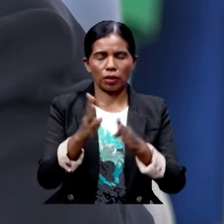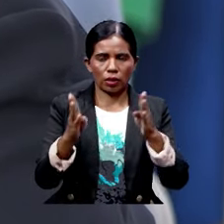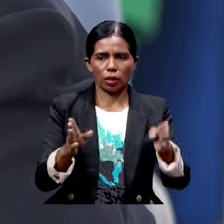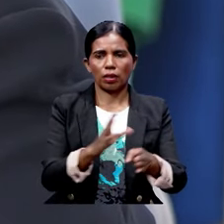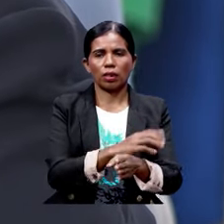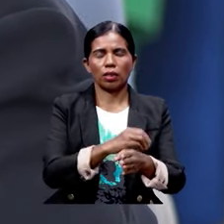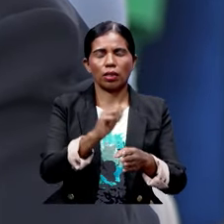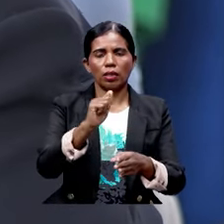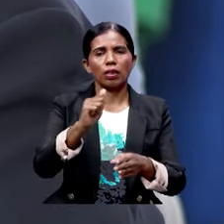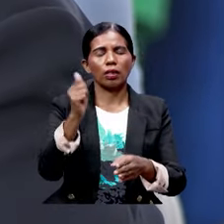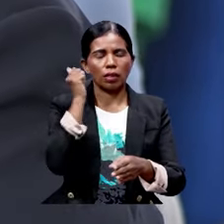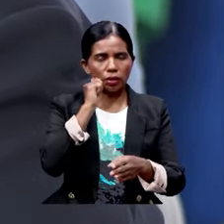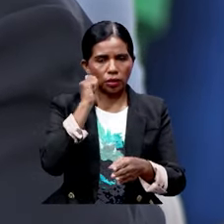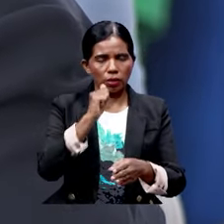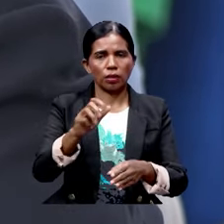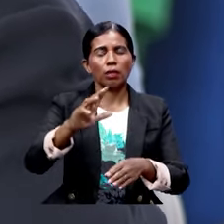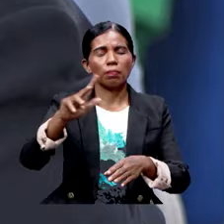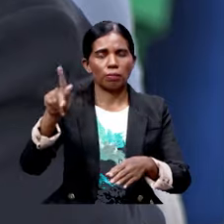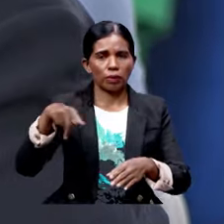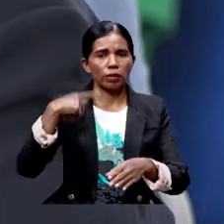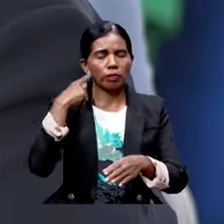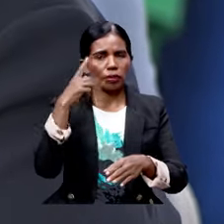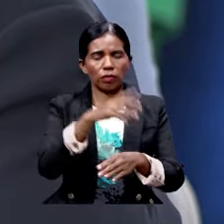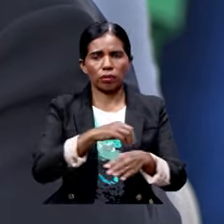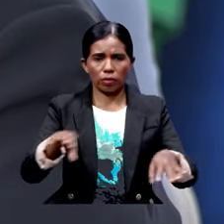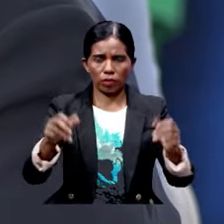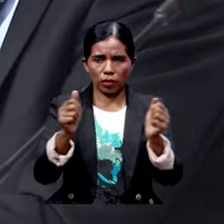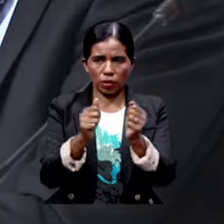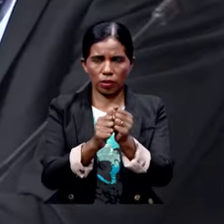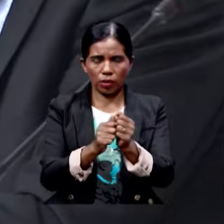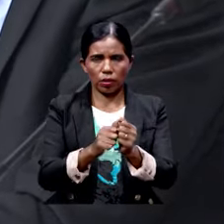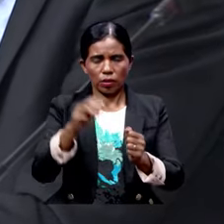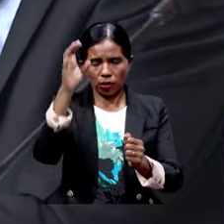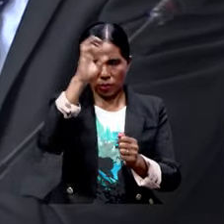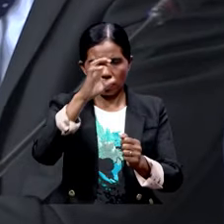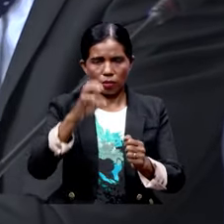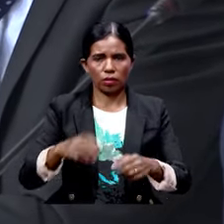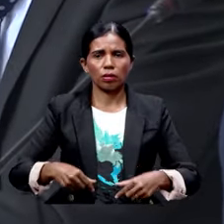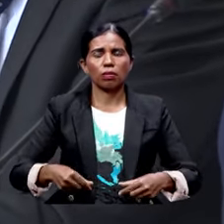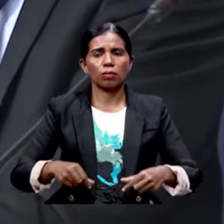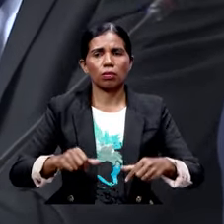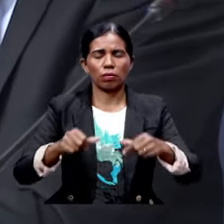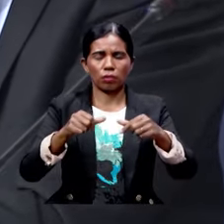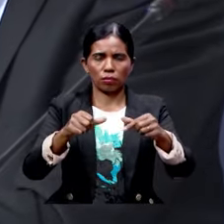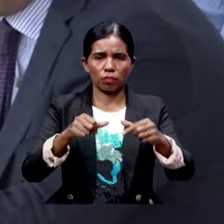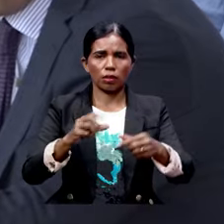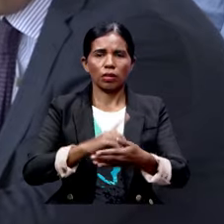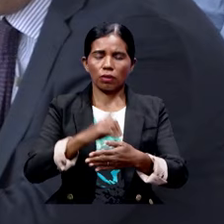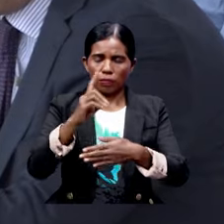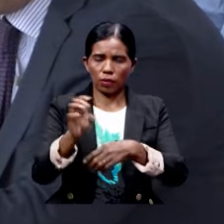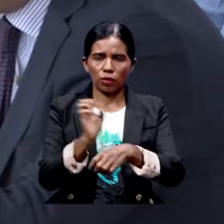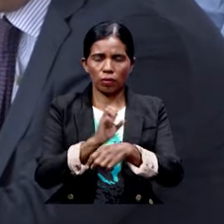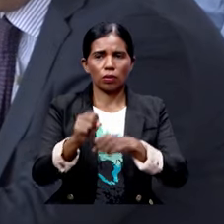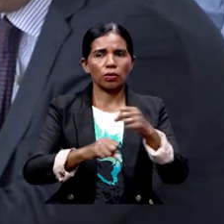Junta Ásia no Pacífico, Serviço Externo da União Europeia, TETEN, União Europeia se continua a apoio ao desenvolvimento econômico e social